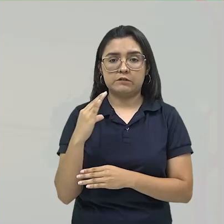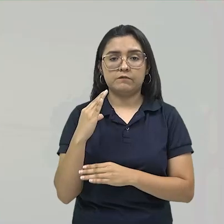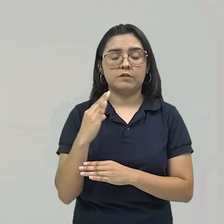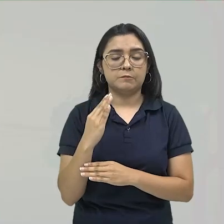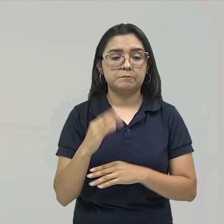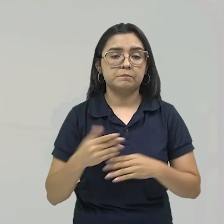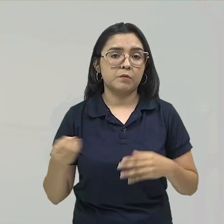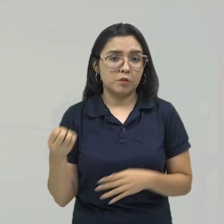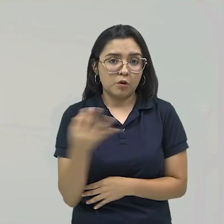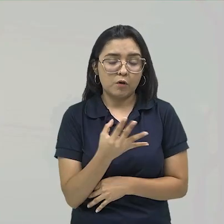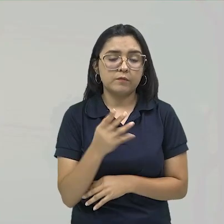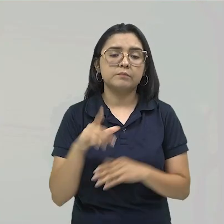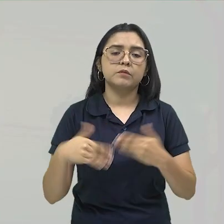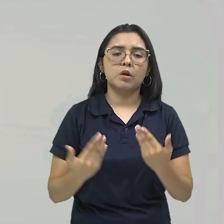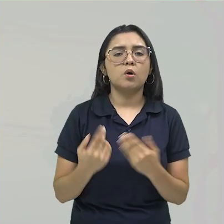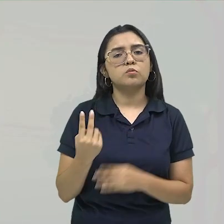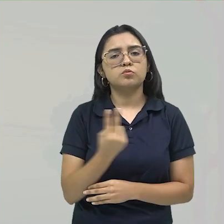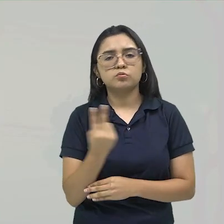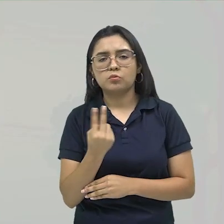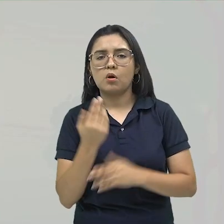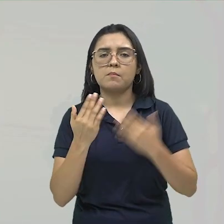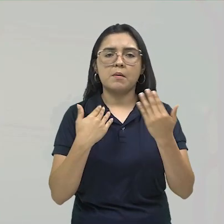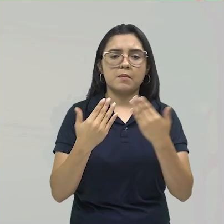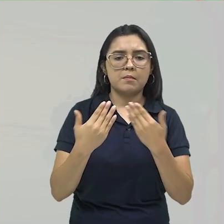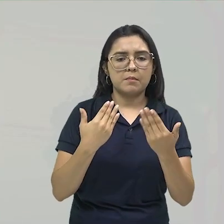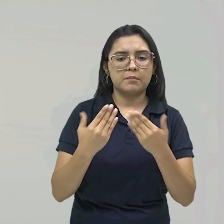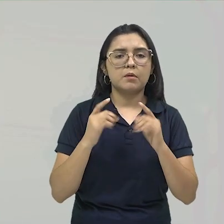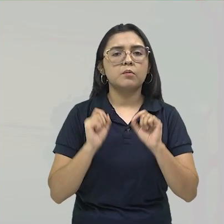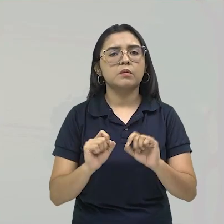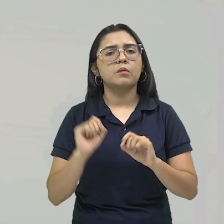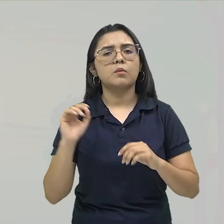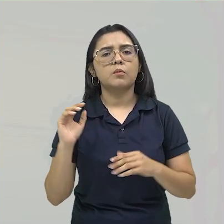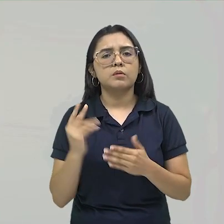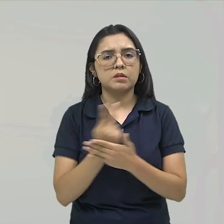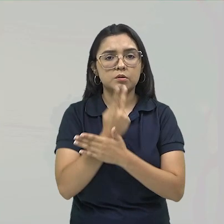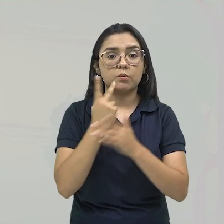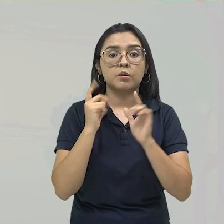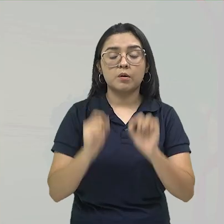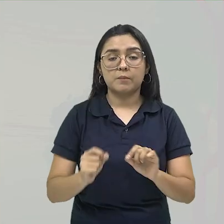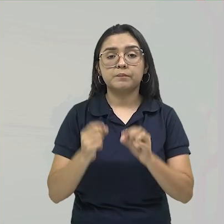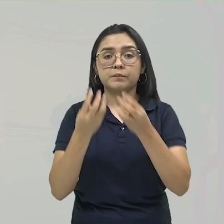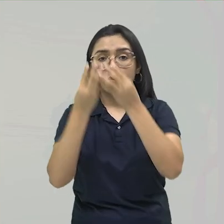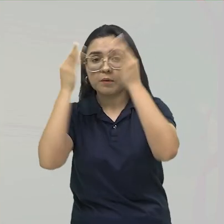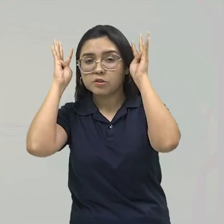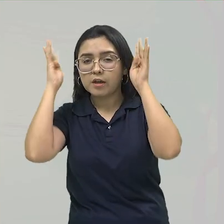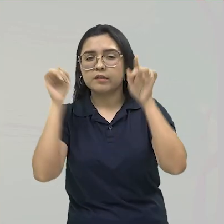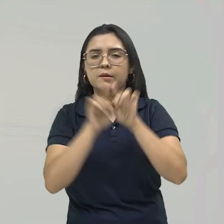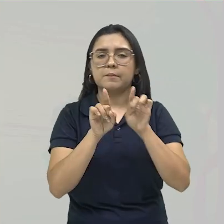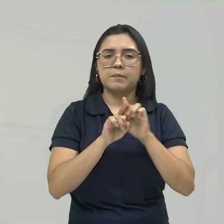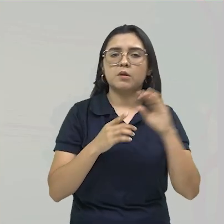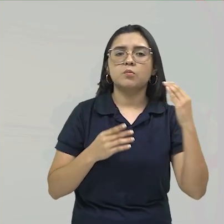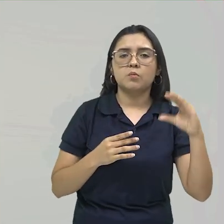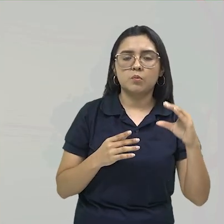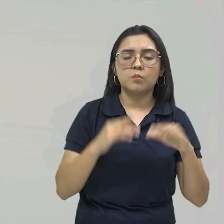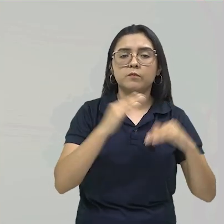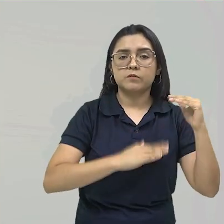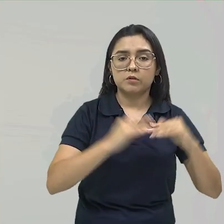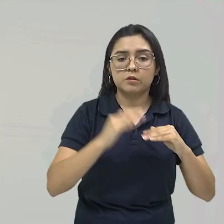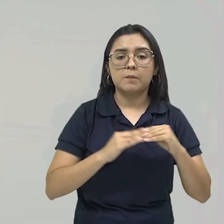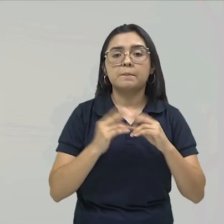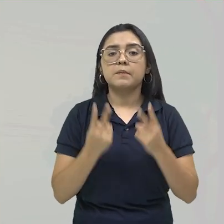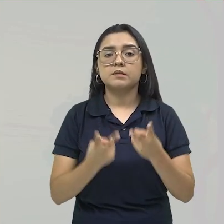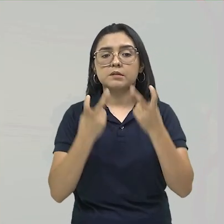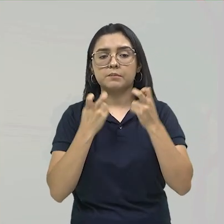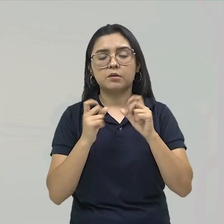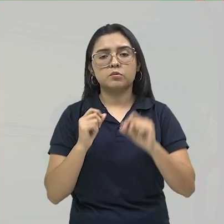À medida que a conversa fluía, algo mágico acontecia. O pajé e o cientista perceberam que,